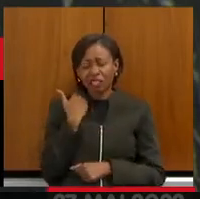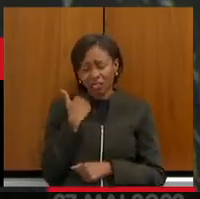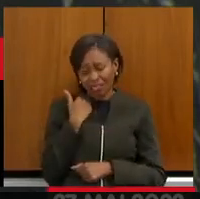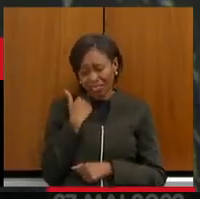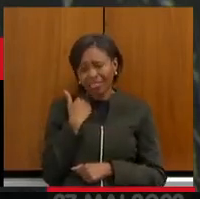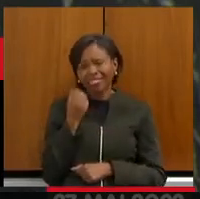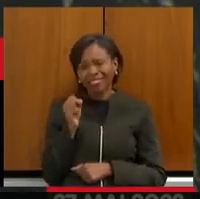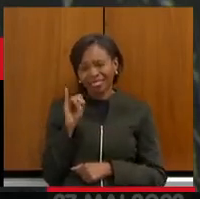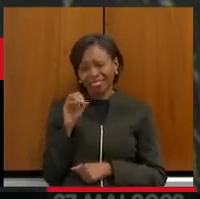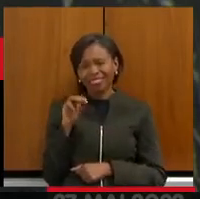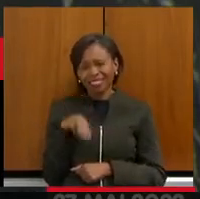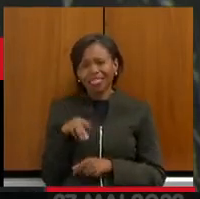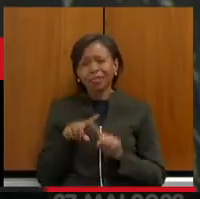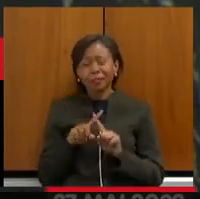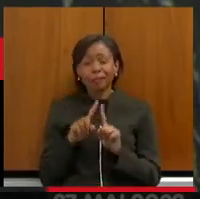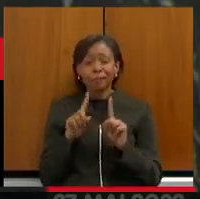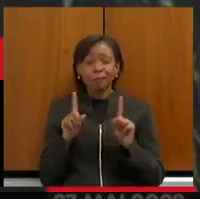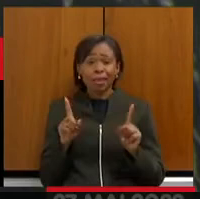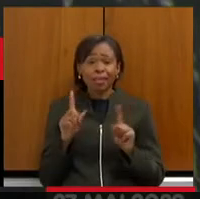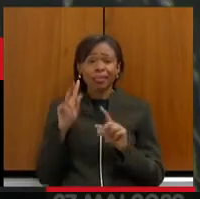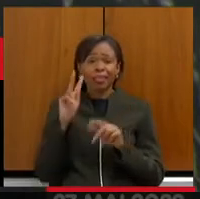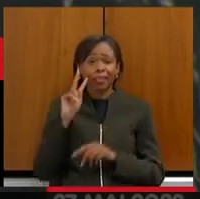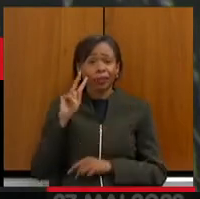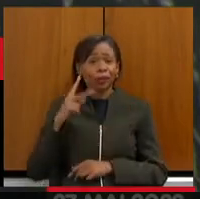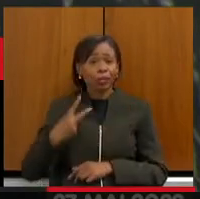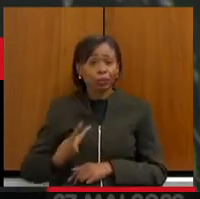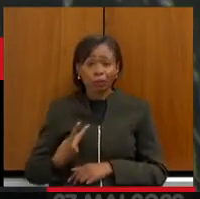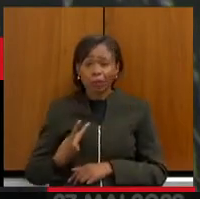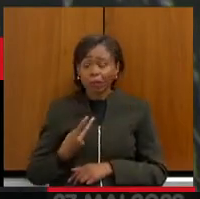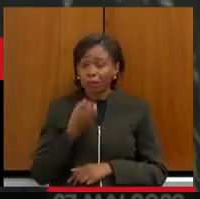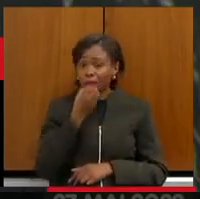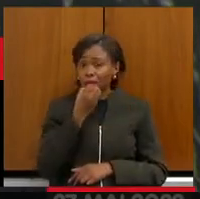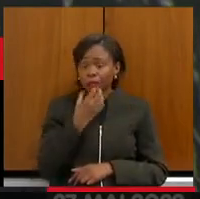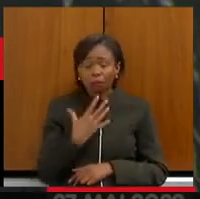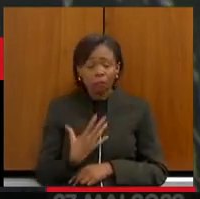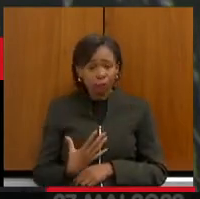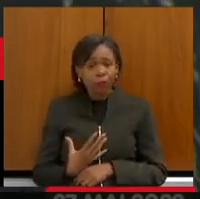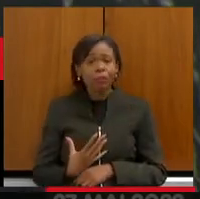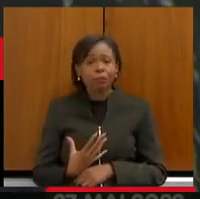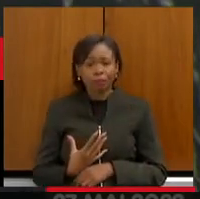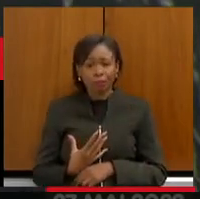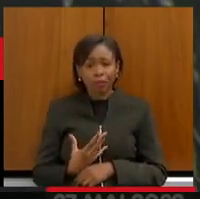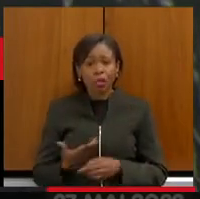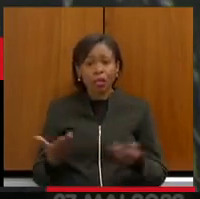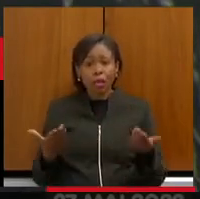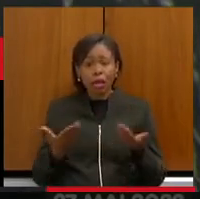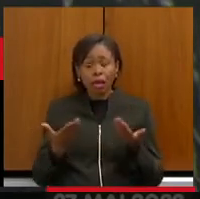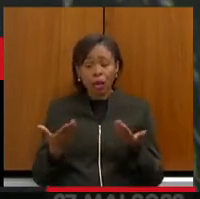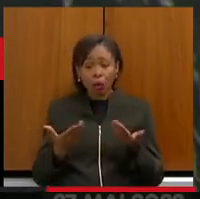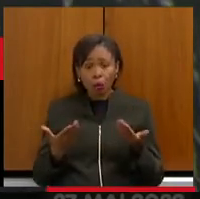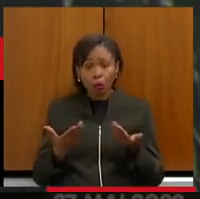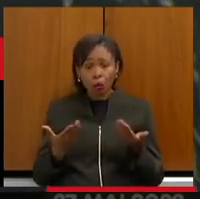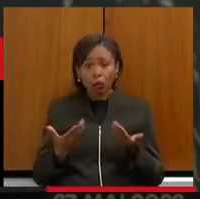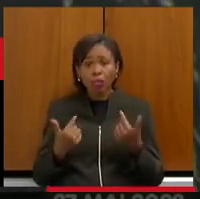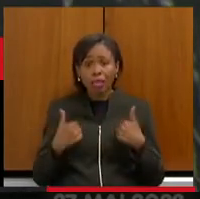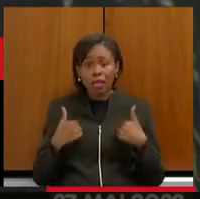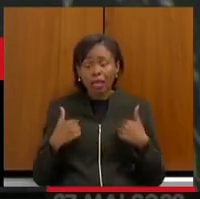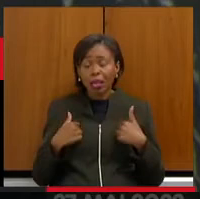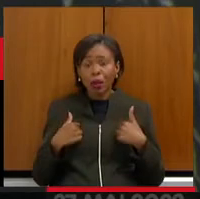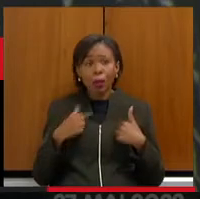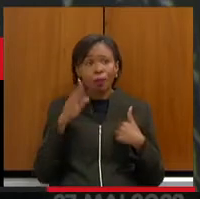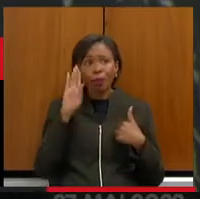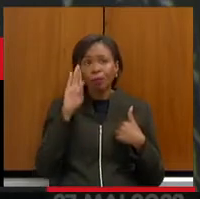sim mas o reconhecimento paga tudo e nessa tarde o meu pagamento